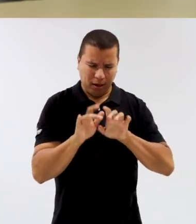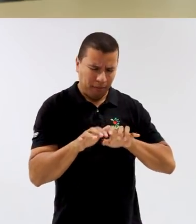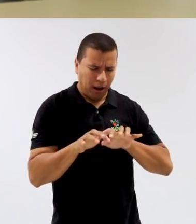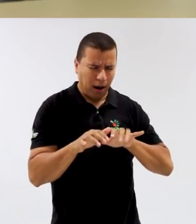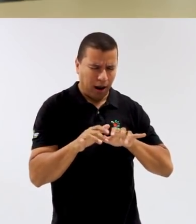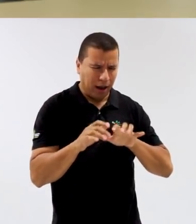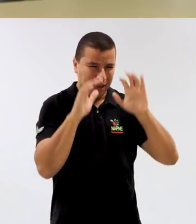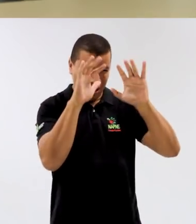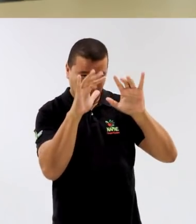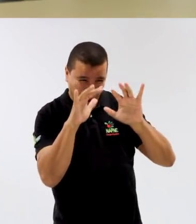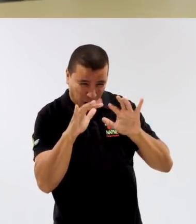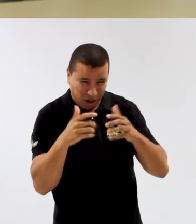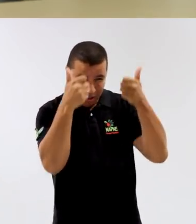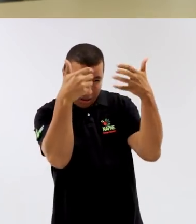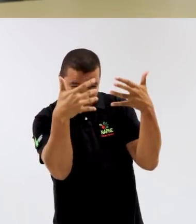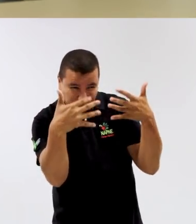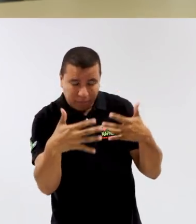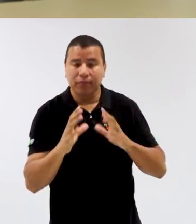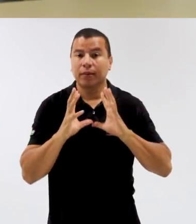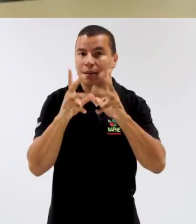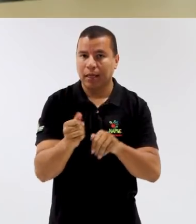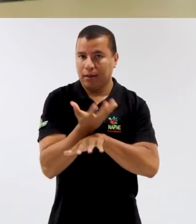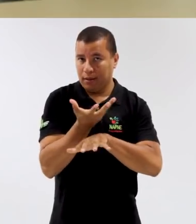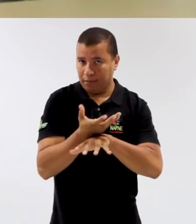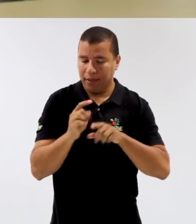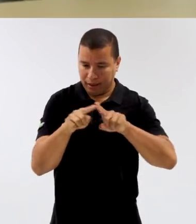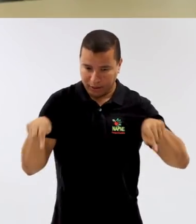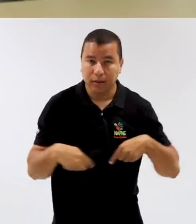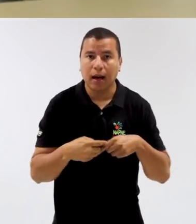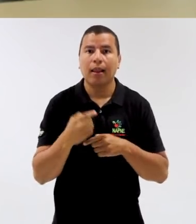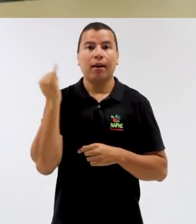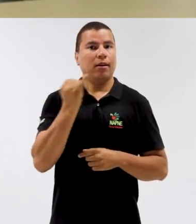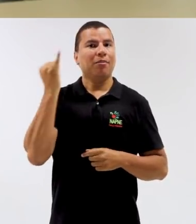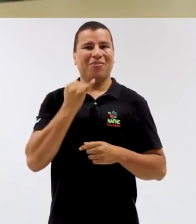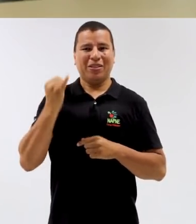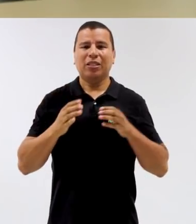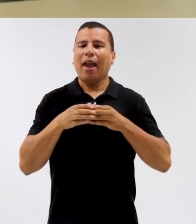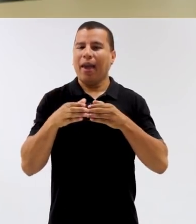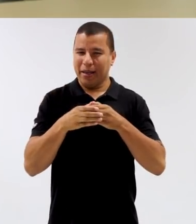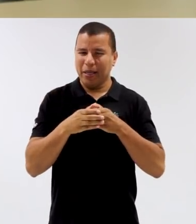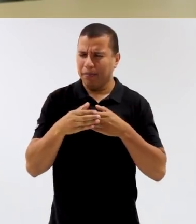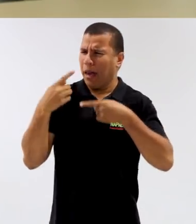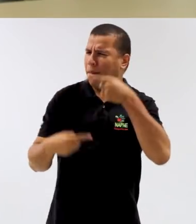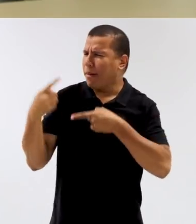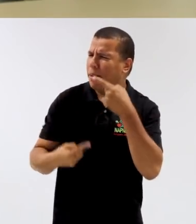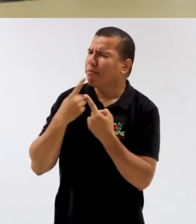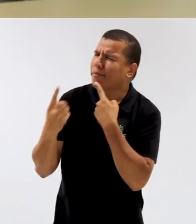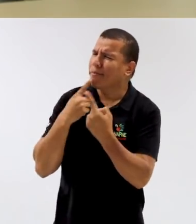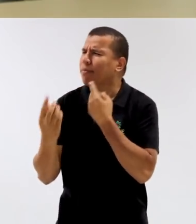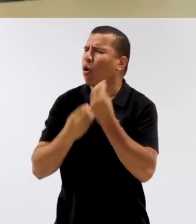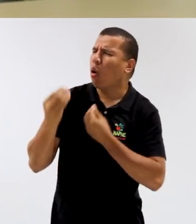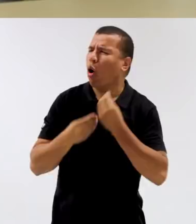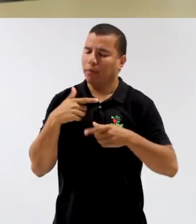realizam dentro das disciplinas dentro da sala de aula eles trazem para a equipe é trazem para os seus projectos e